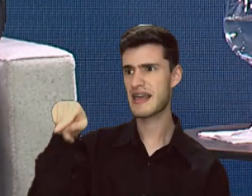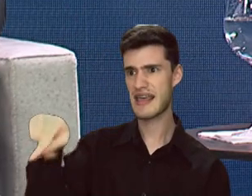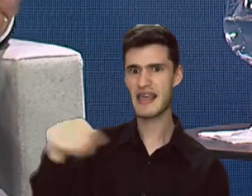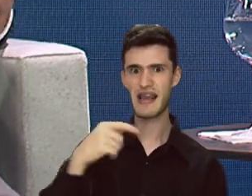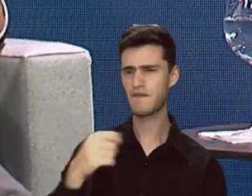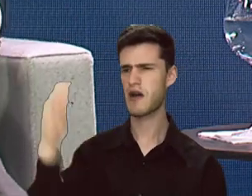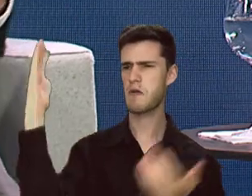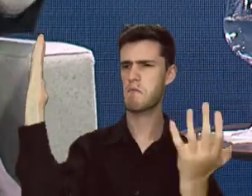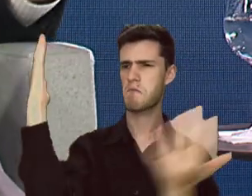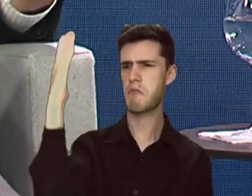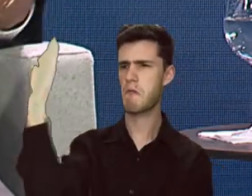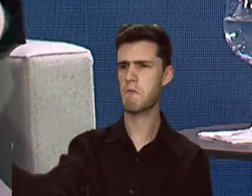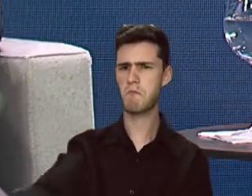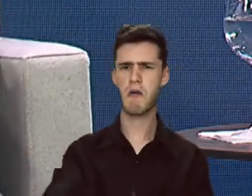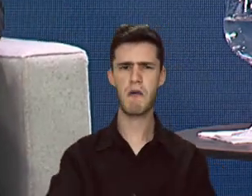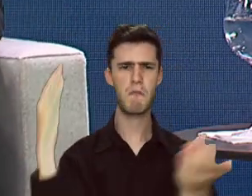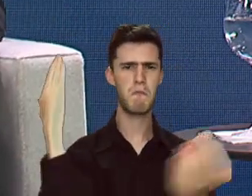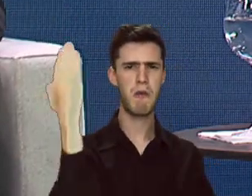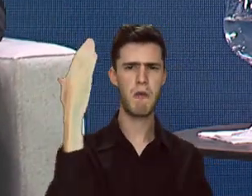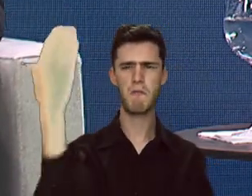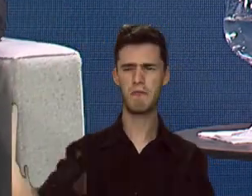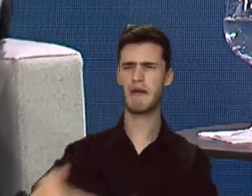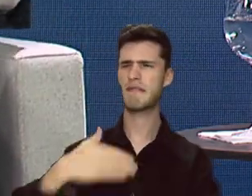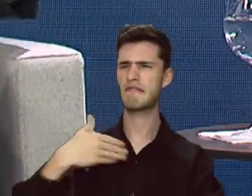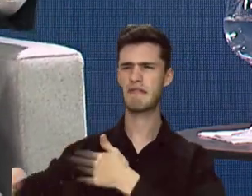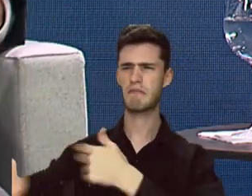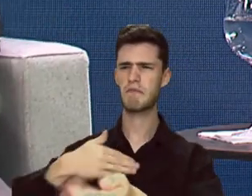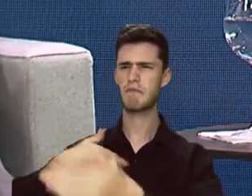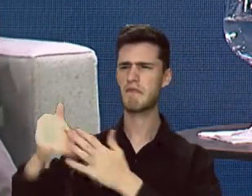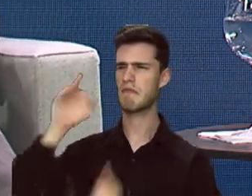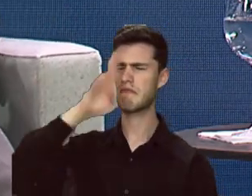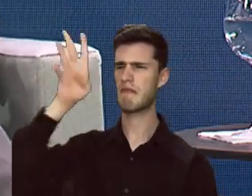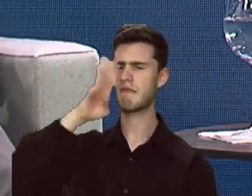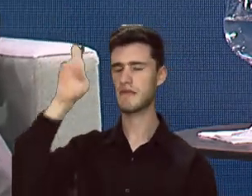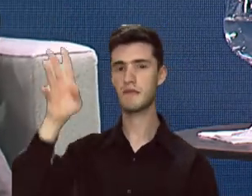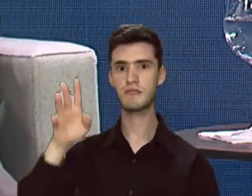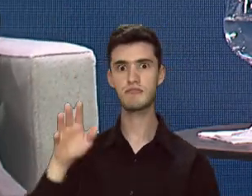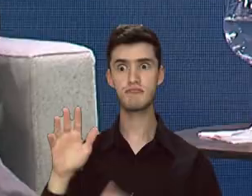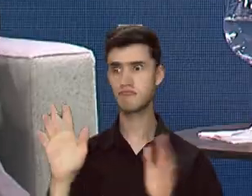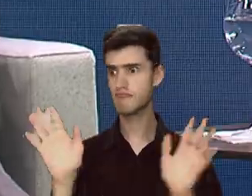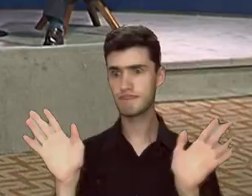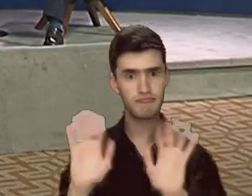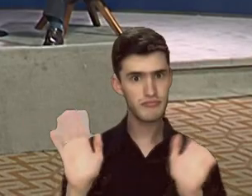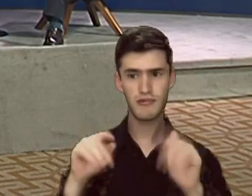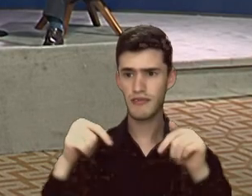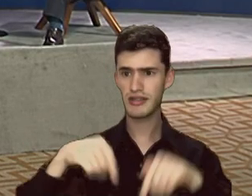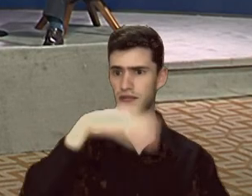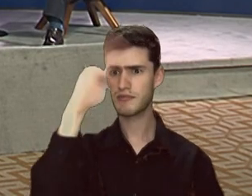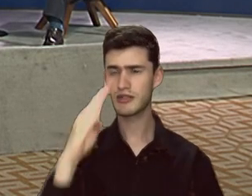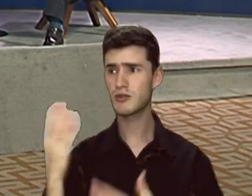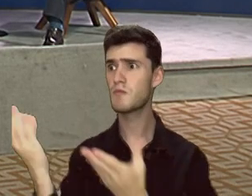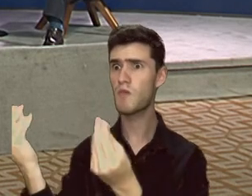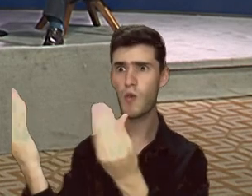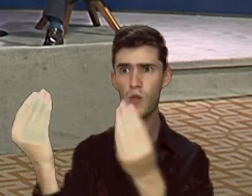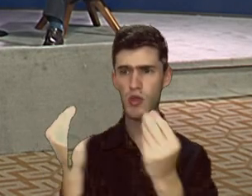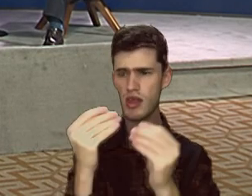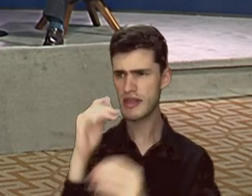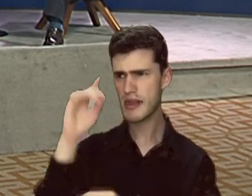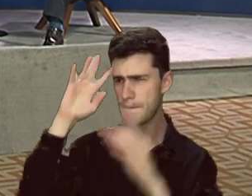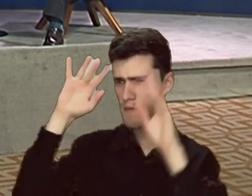simples com outro bom produtor rural que é a maior parte dos casos no Brasil ele faz ele faz uma conta muito bem feita e é o que você disse antes né